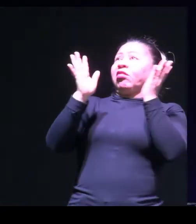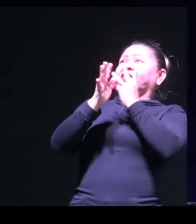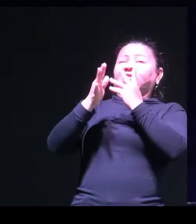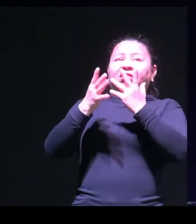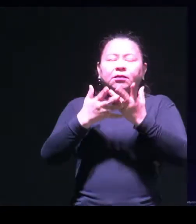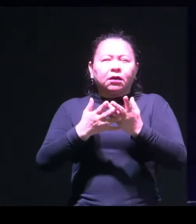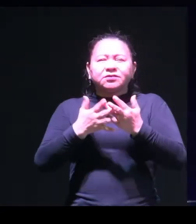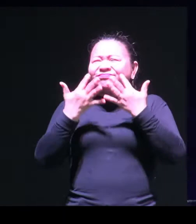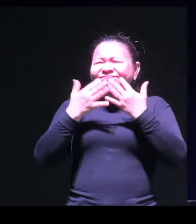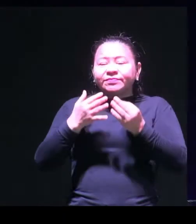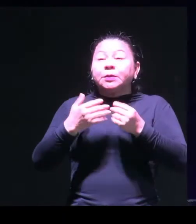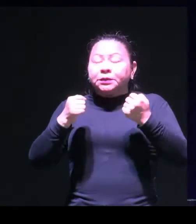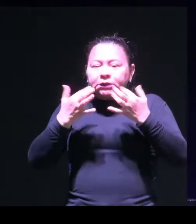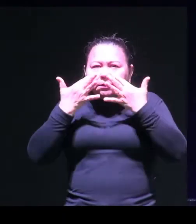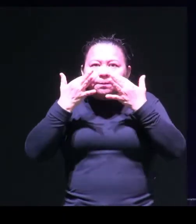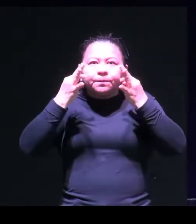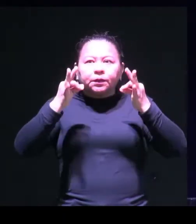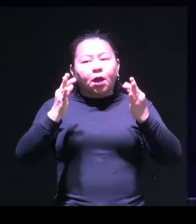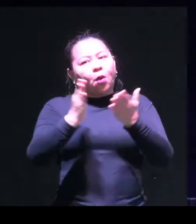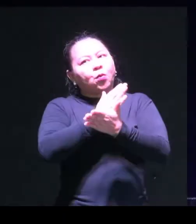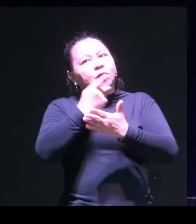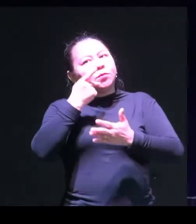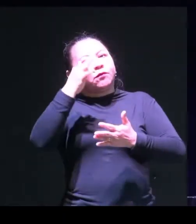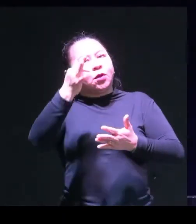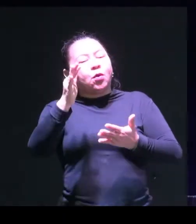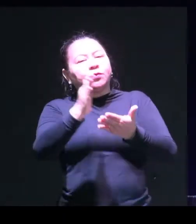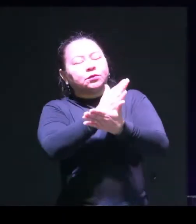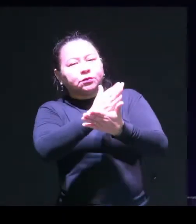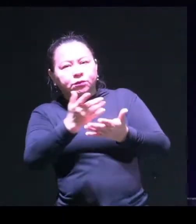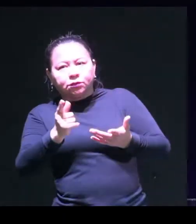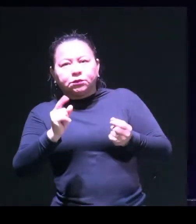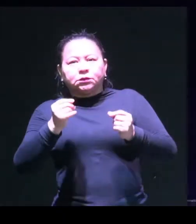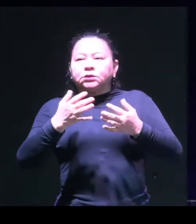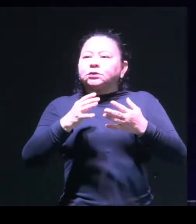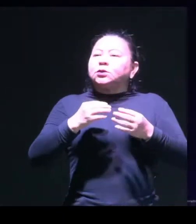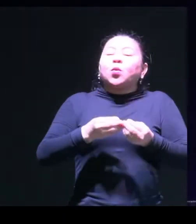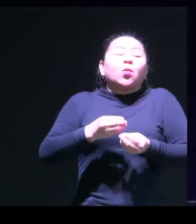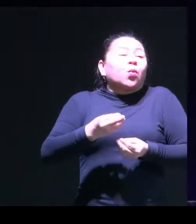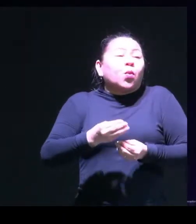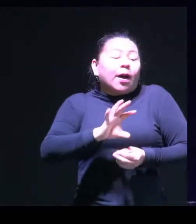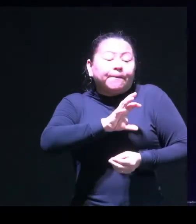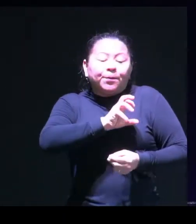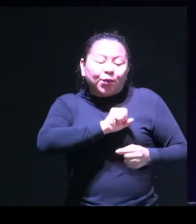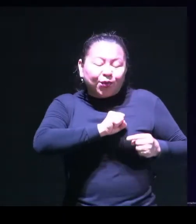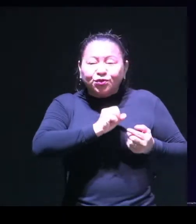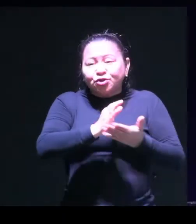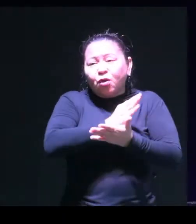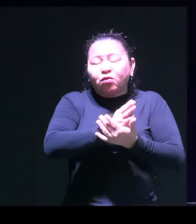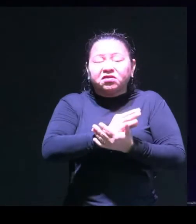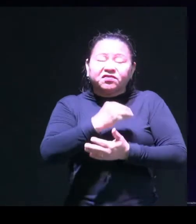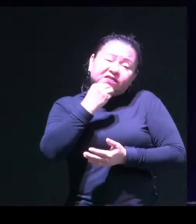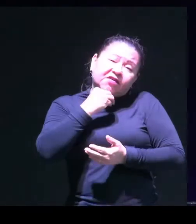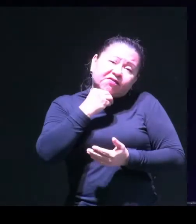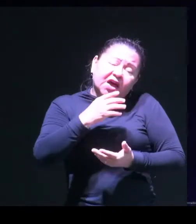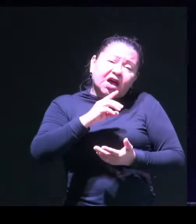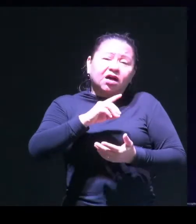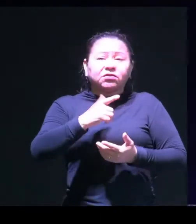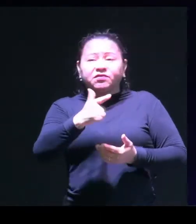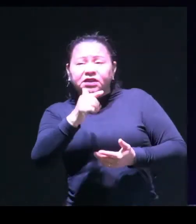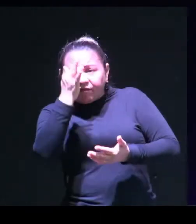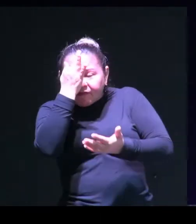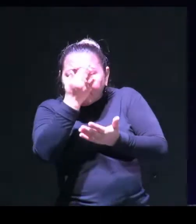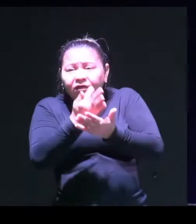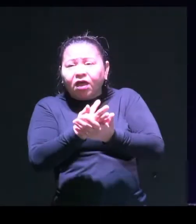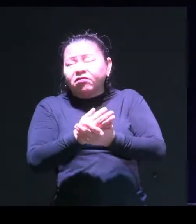despercebidos. Muitos falsos profetas, o amor de muitos se esfriará. Versículo 14 fala, o evangelho será pregado em todas as nações, virá o fim.